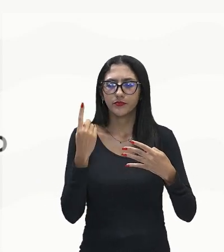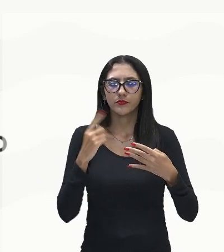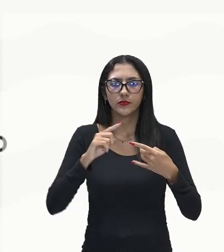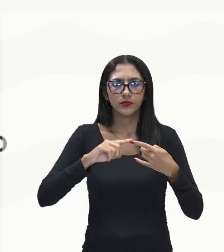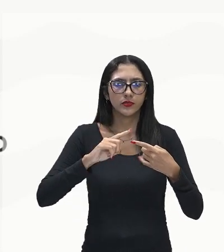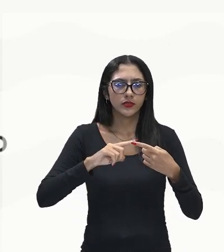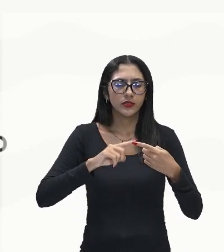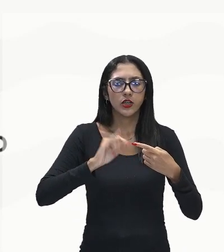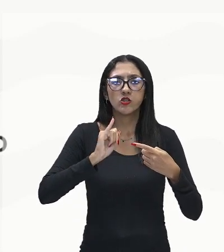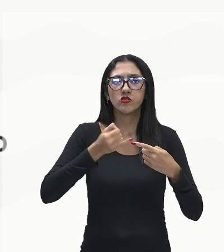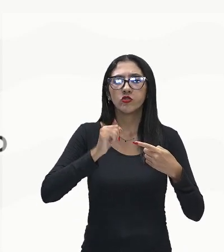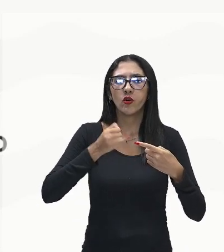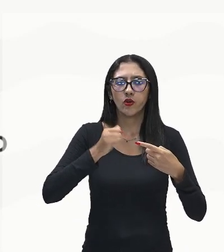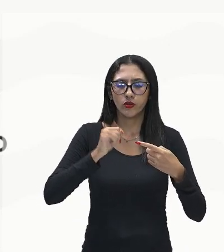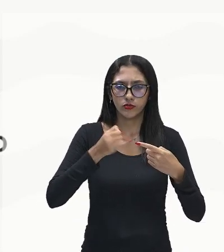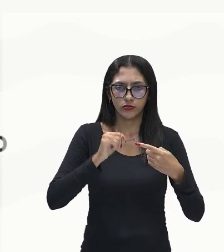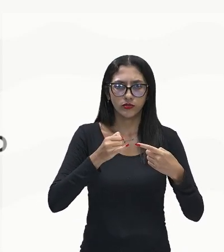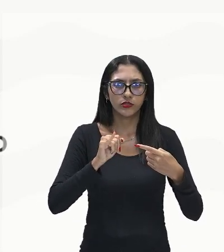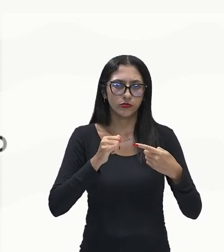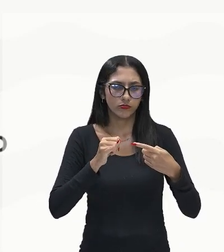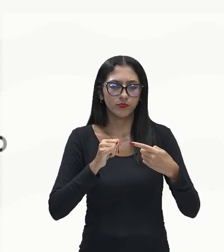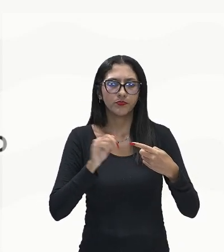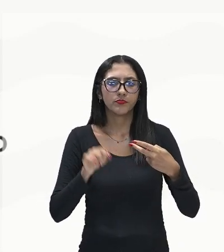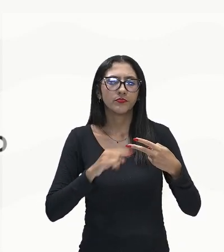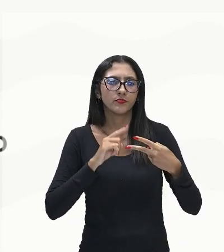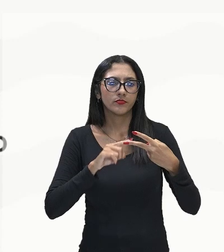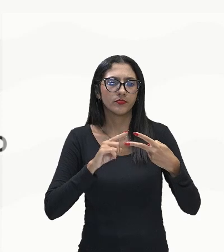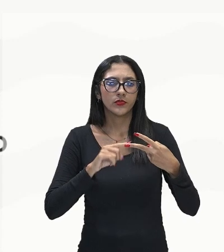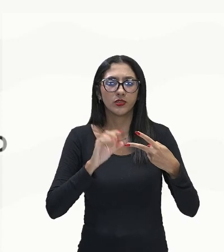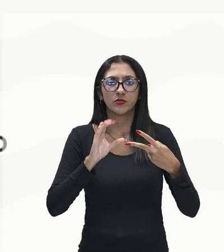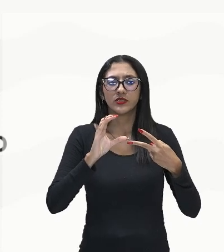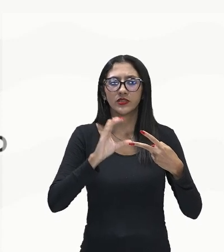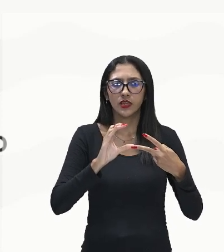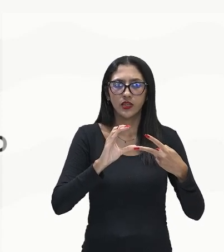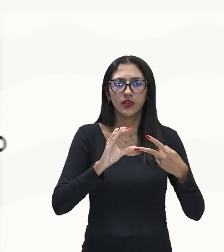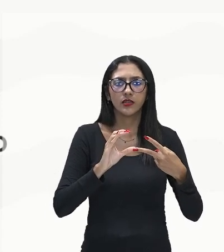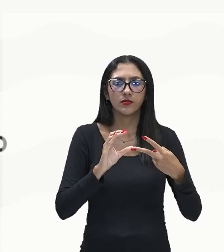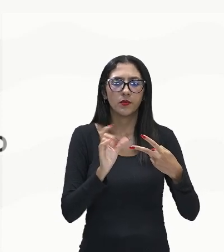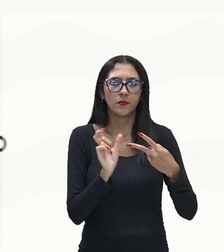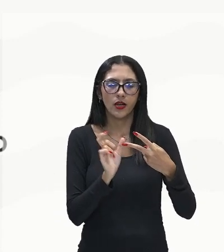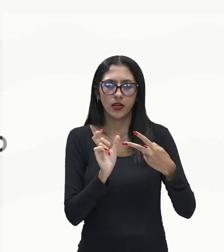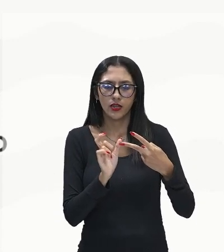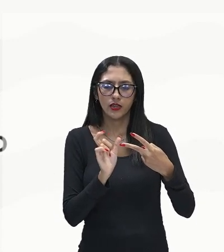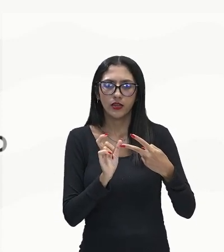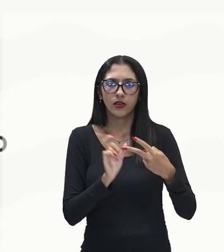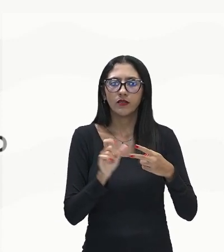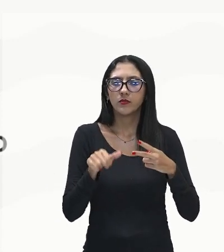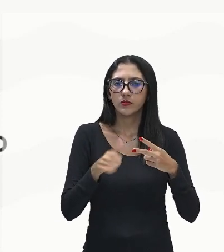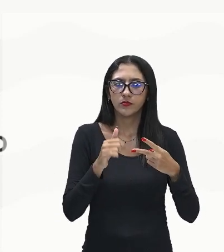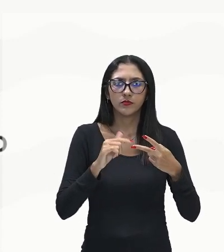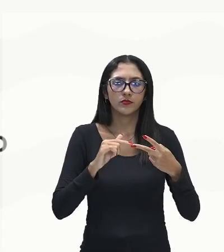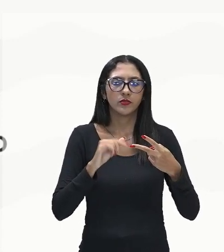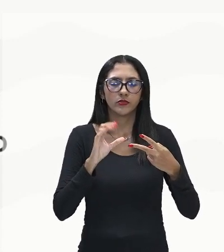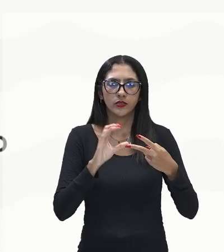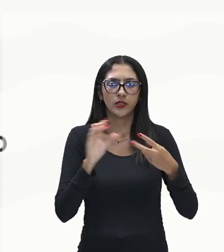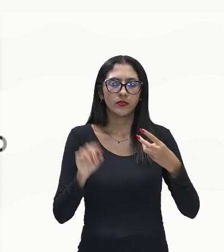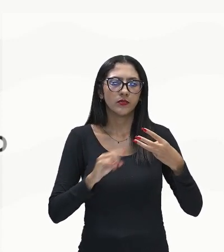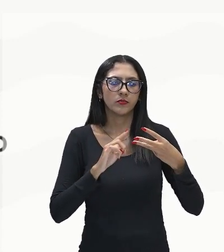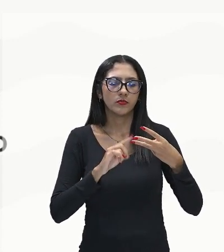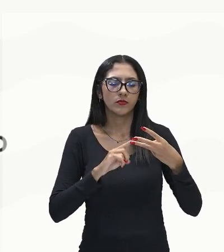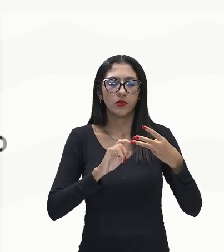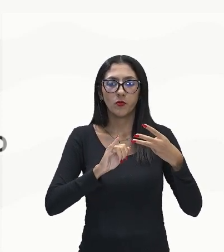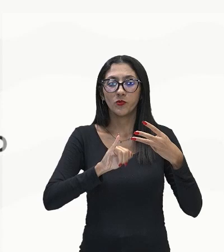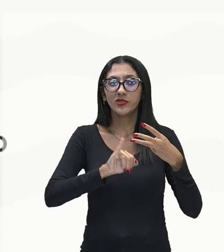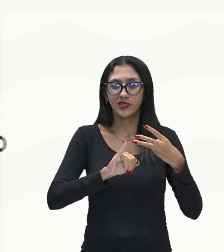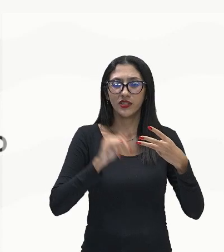nessa fórmula é chamado de J, o capital é chamado de C, a taxa de juros é